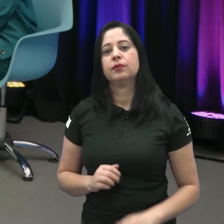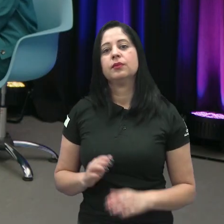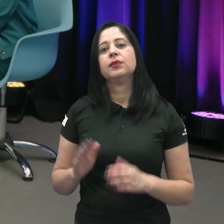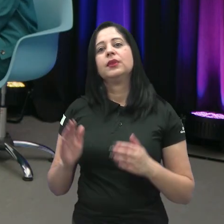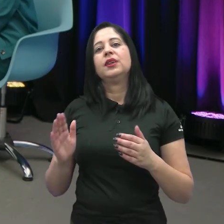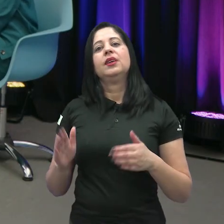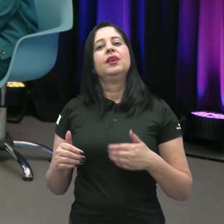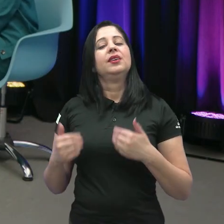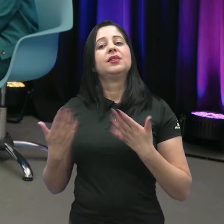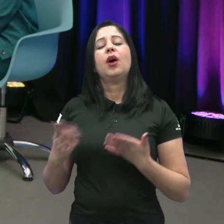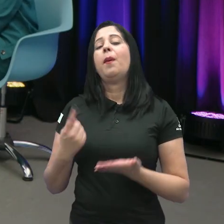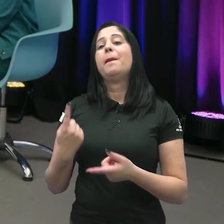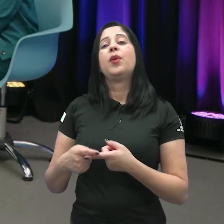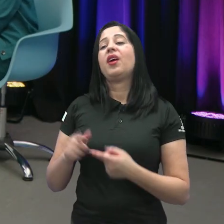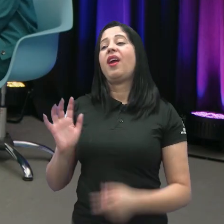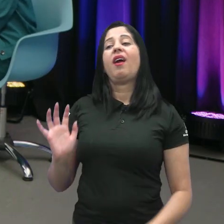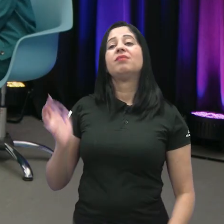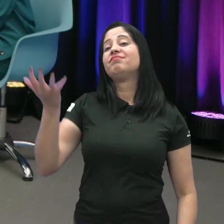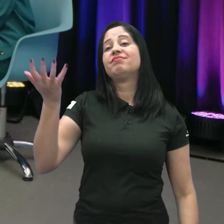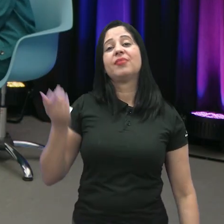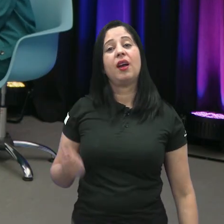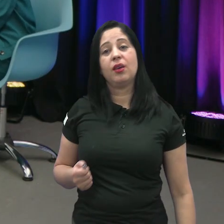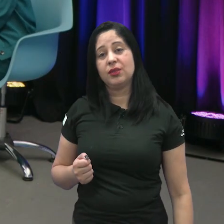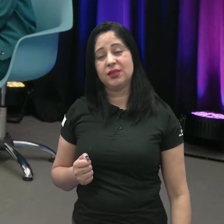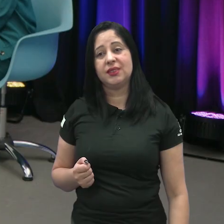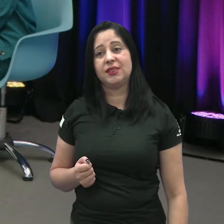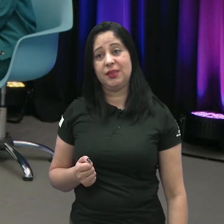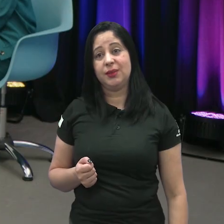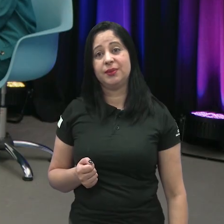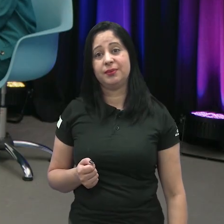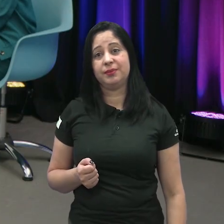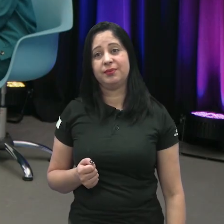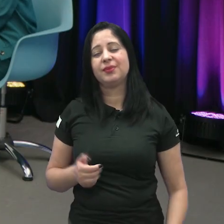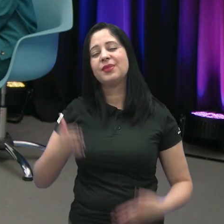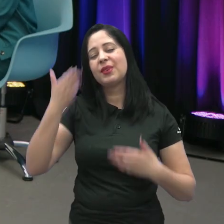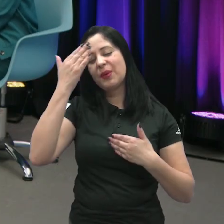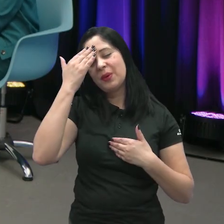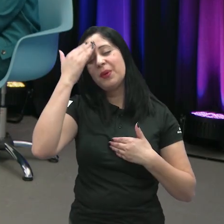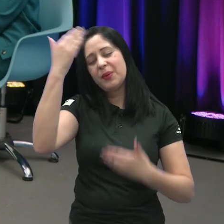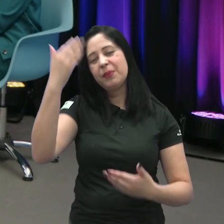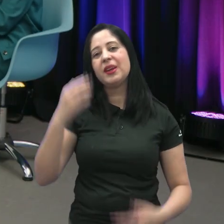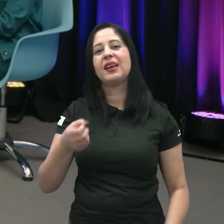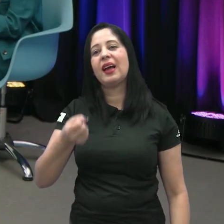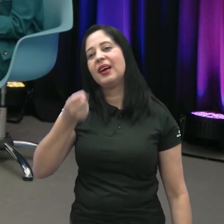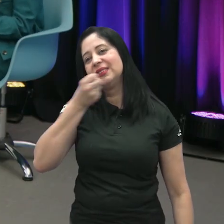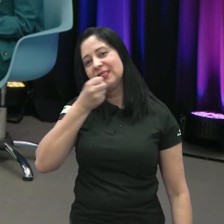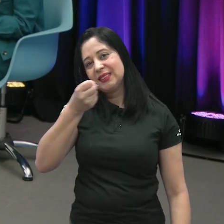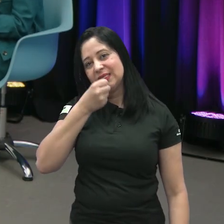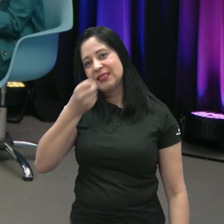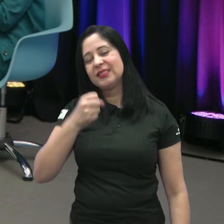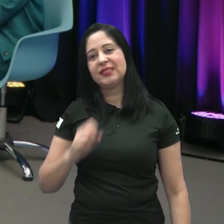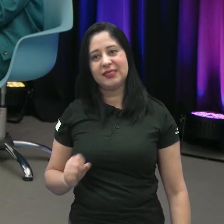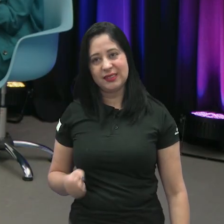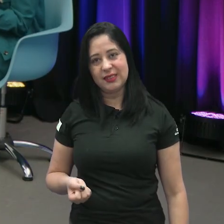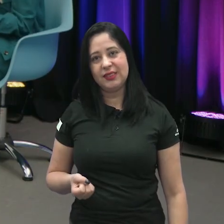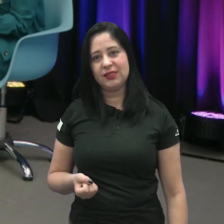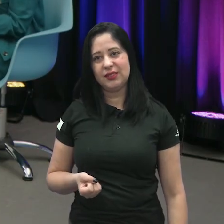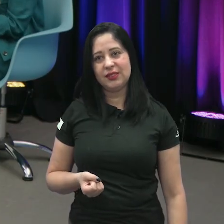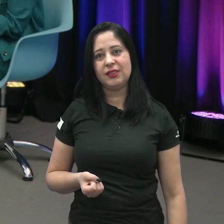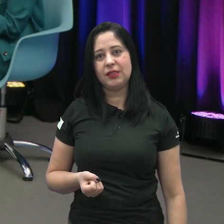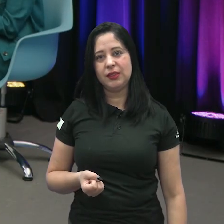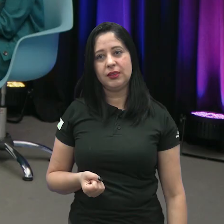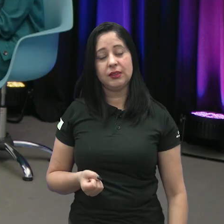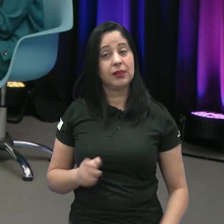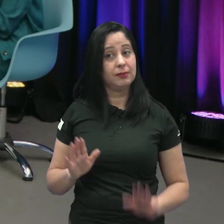que aconteceu, né? Sol, muito obrigada, foi muito esclarecedor e eu acho que é o primeiro start aí para que a gente possa olhar para esse lugar